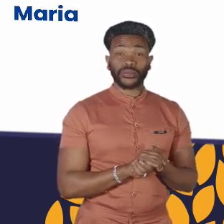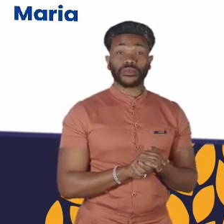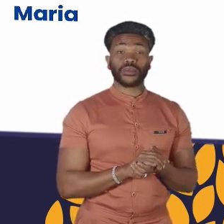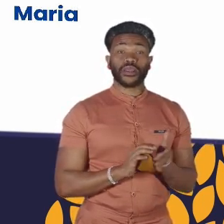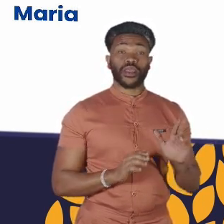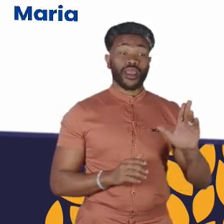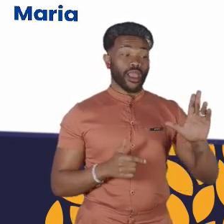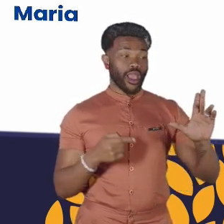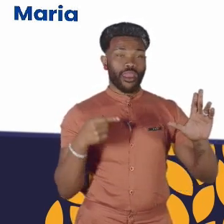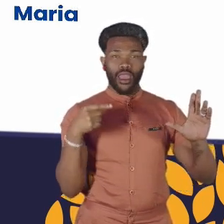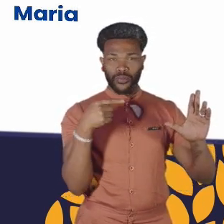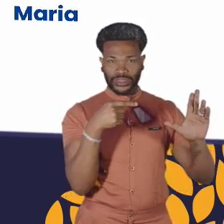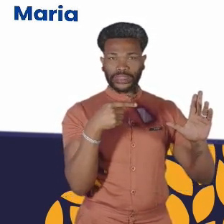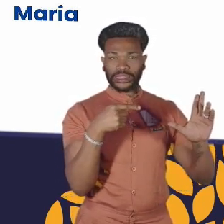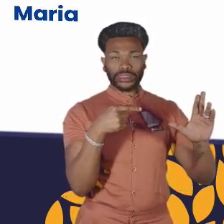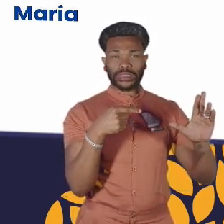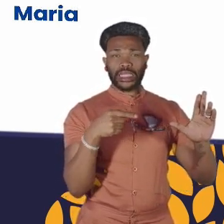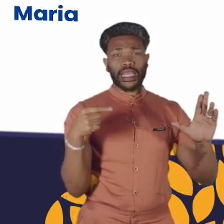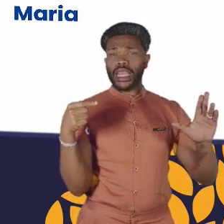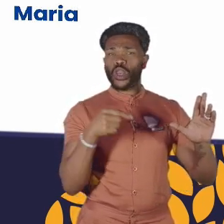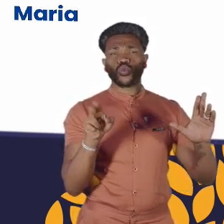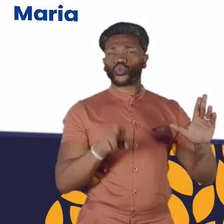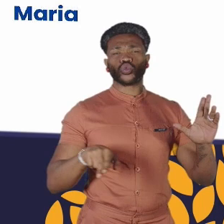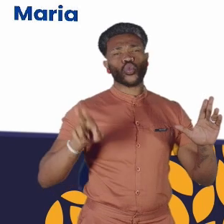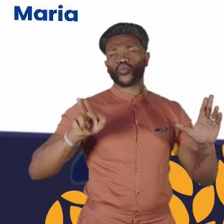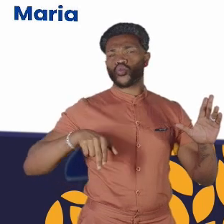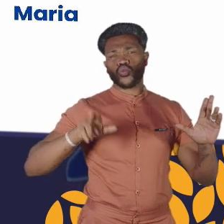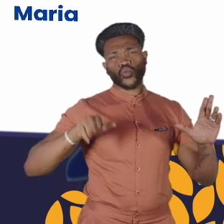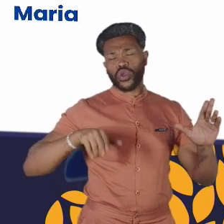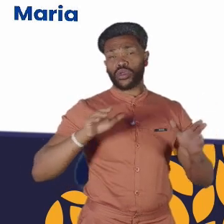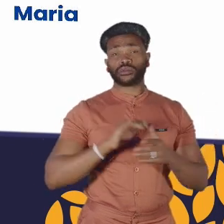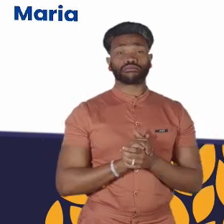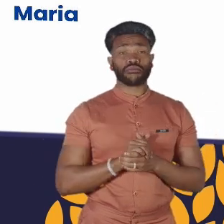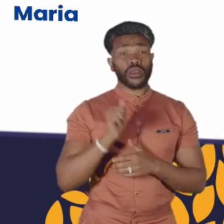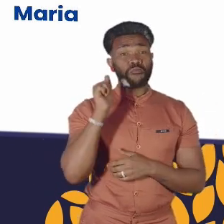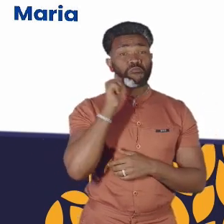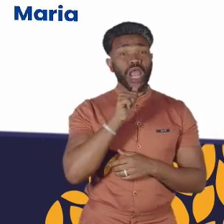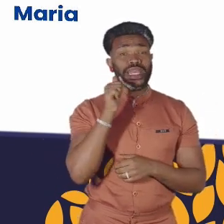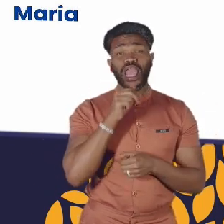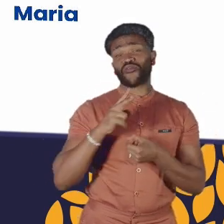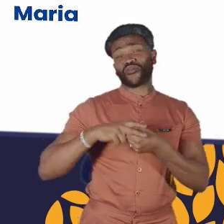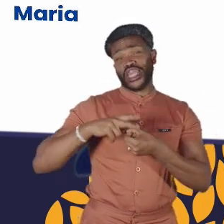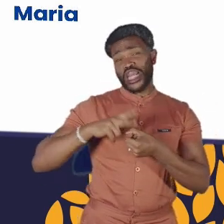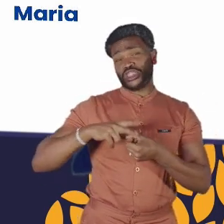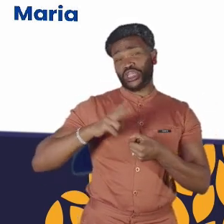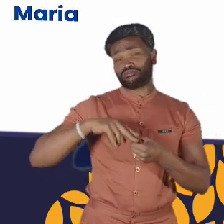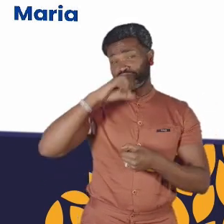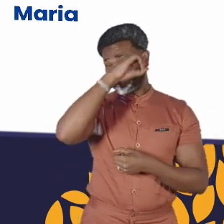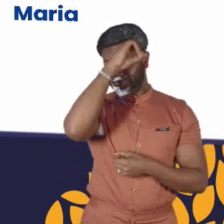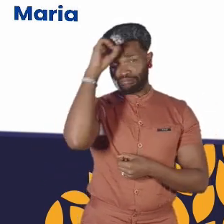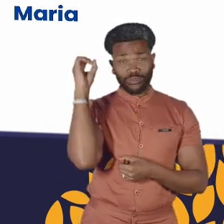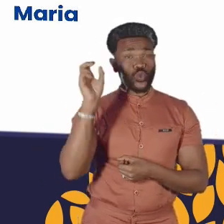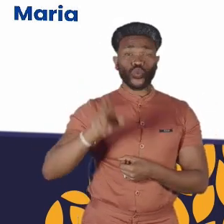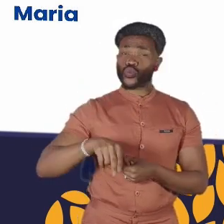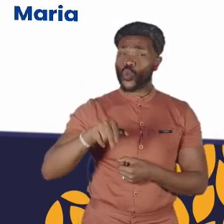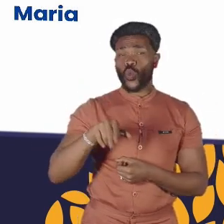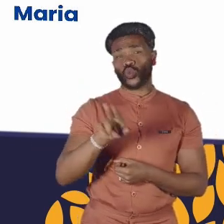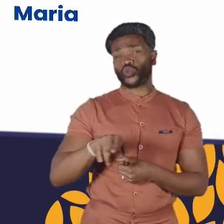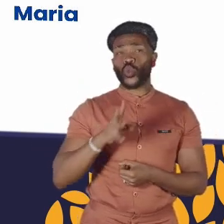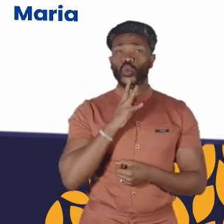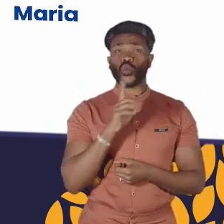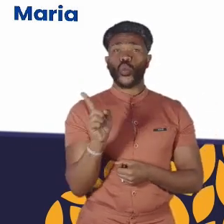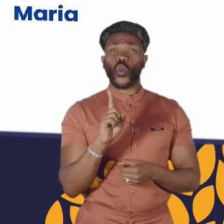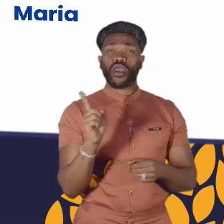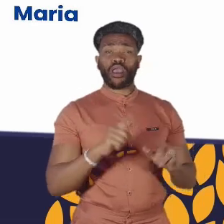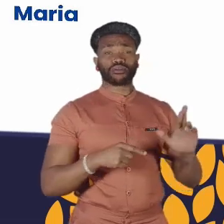cannabis. Ela nunca tinha utilizado cannabis. A Maria é virgem de cannabis, é ingênua, que a gente diz. Nunca utilizou, não conhece